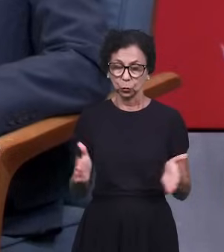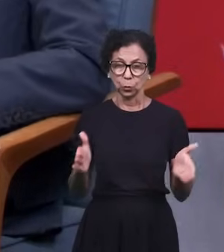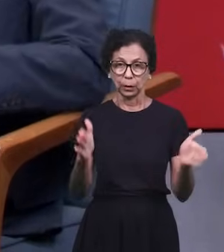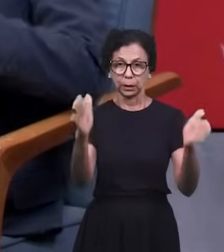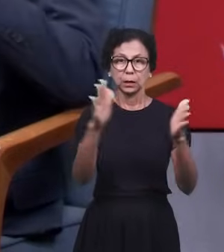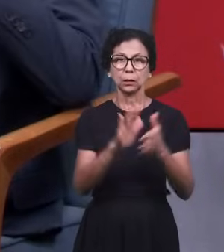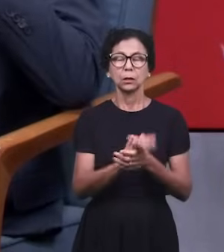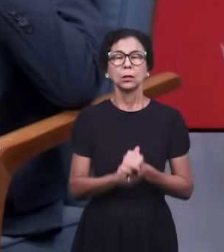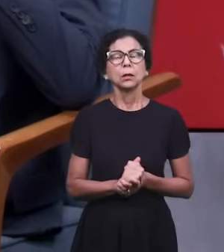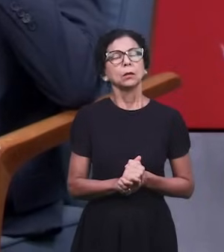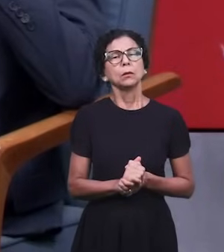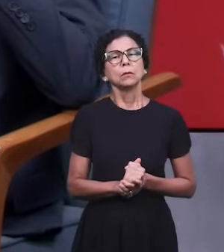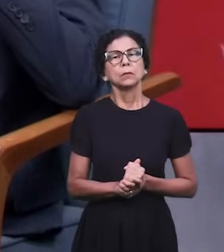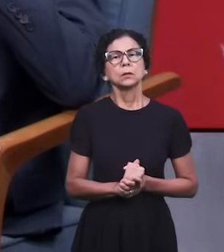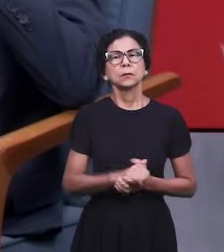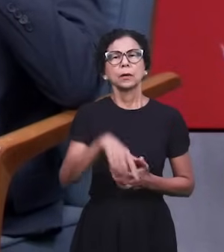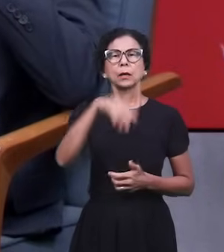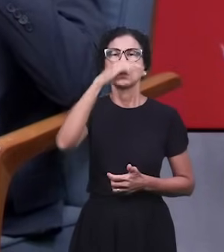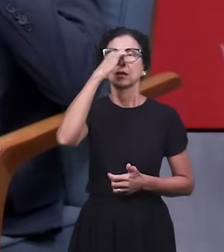E